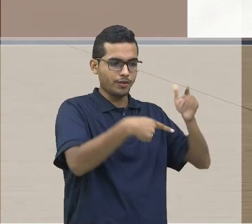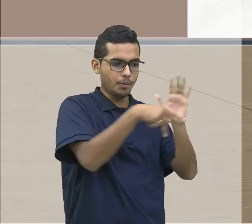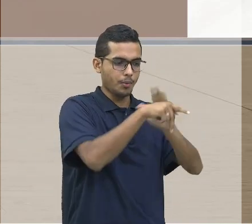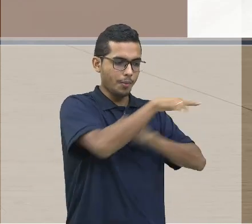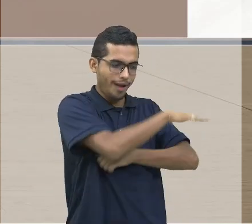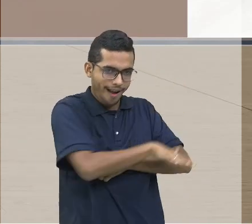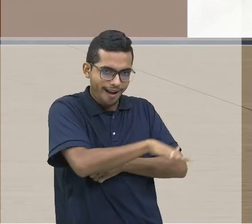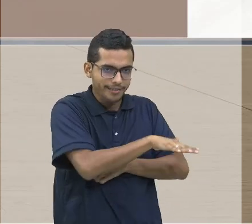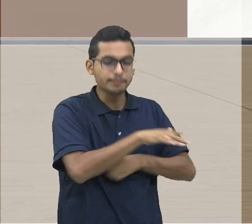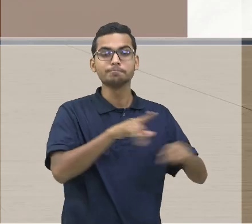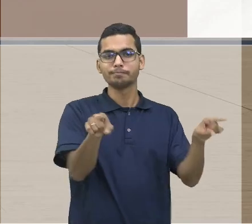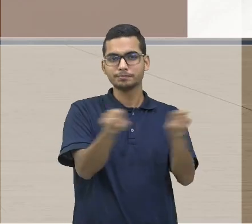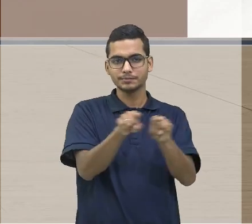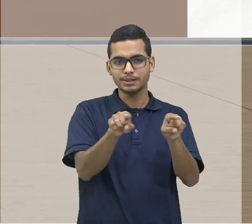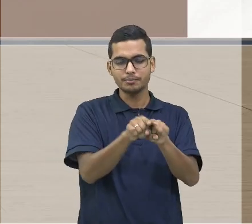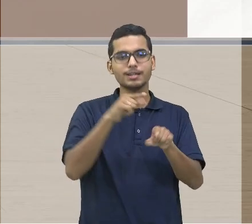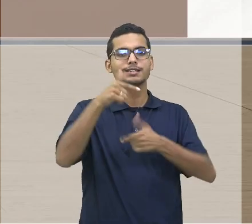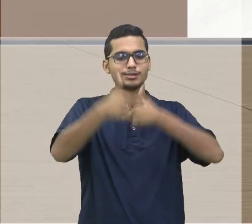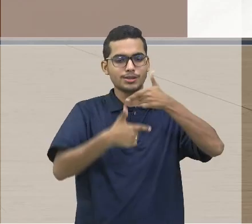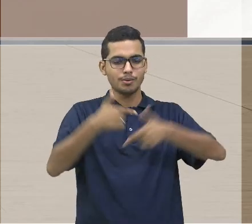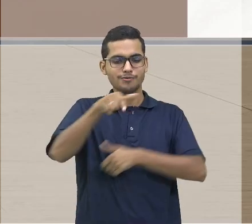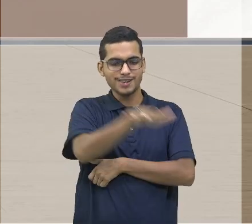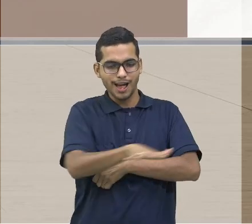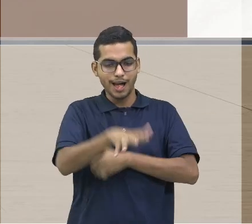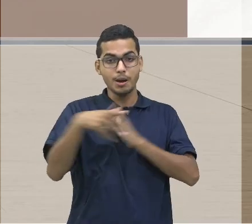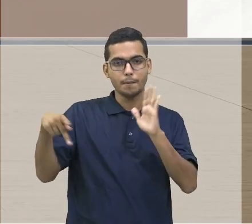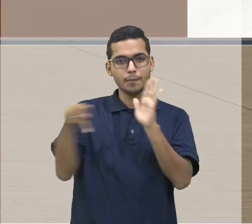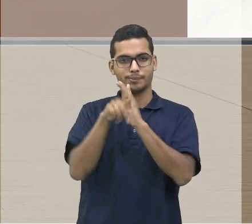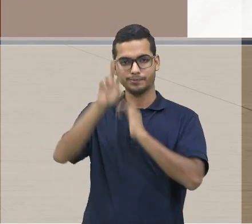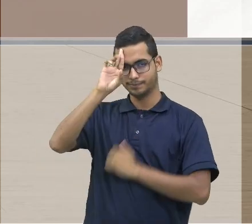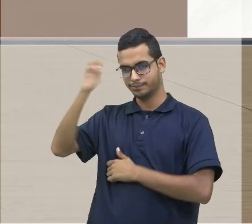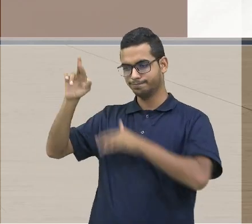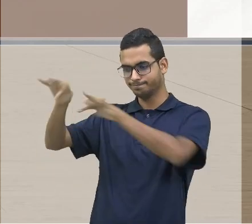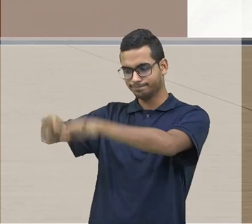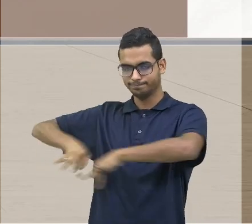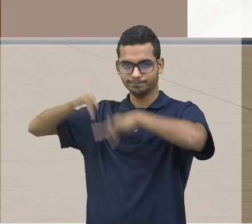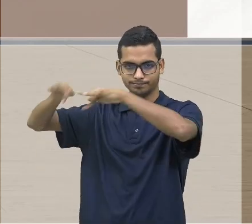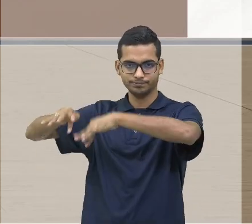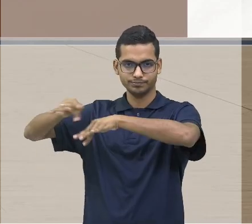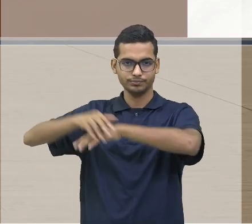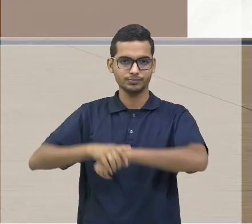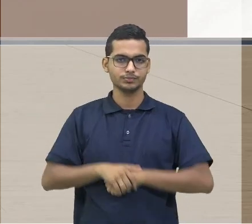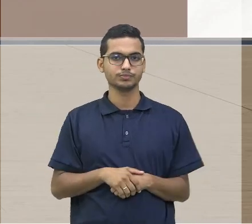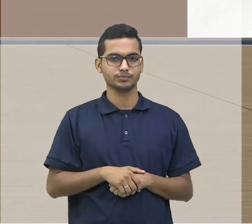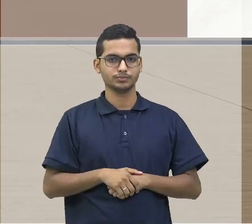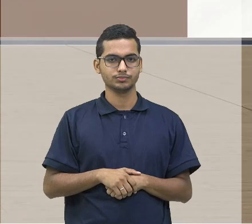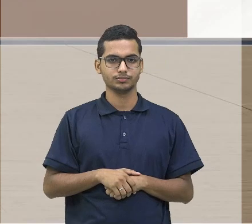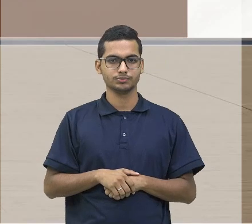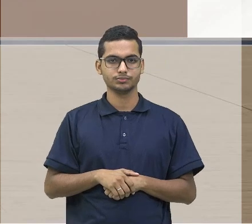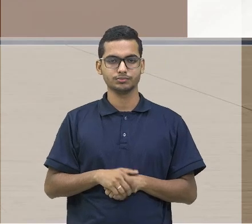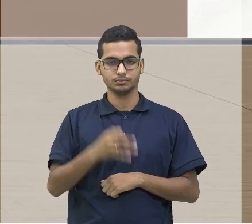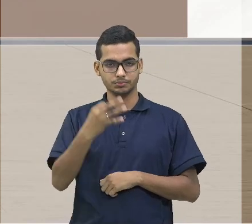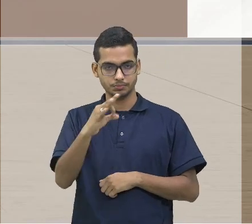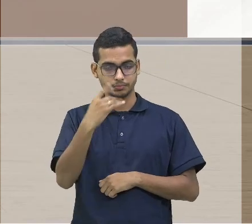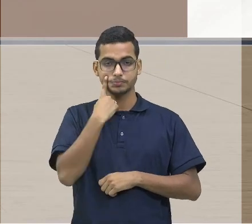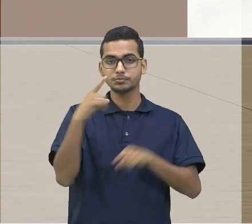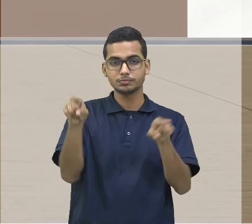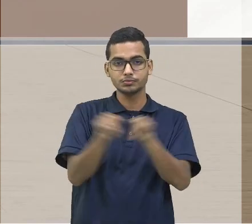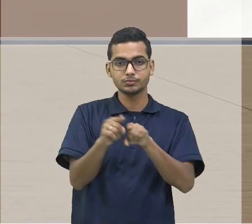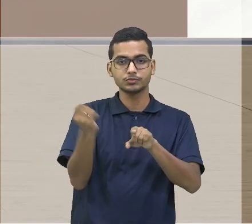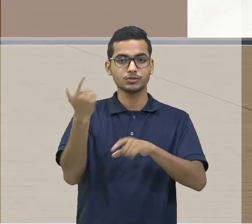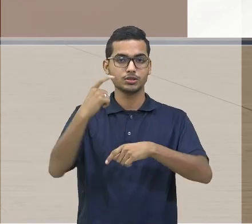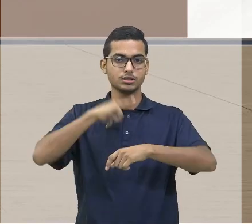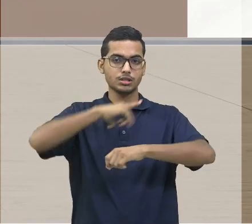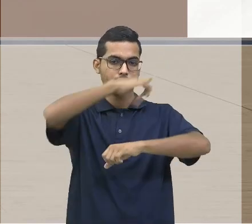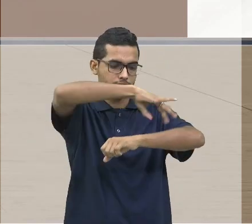a corvéia, e a parte que eu tiro para dar para o Senhor é a talha, ok?